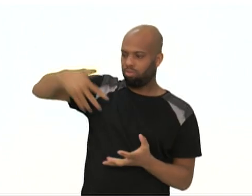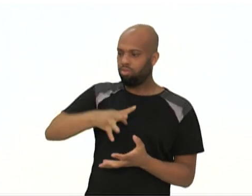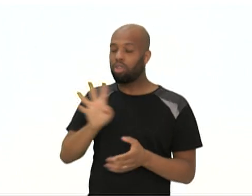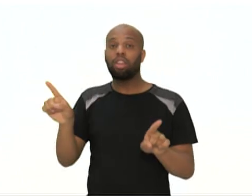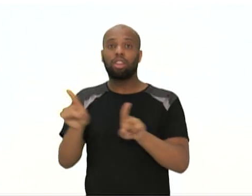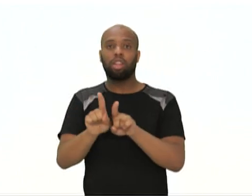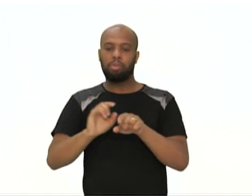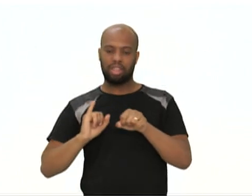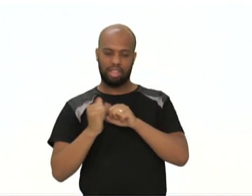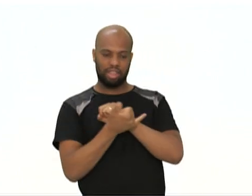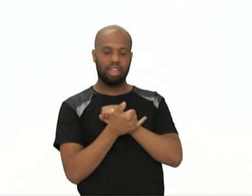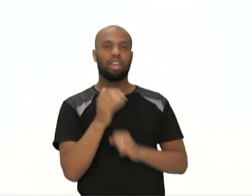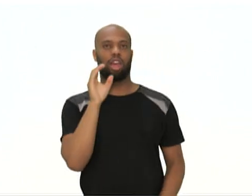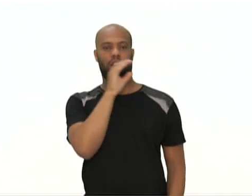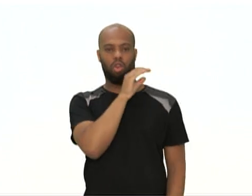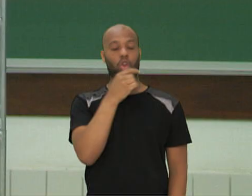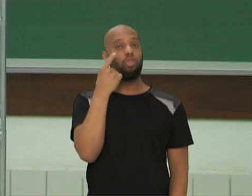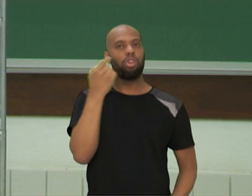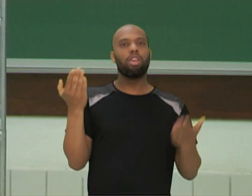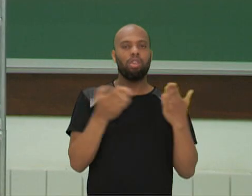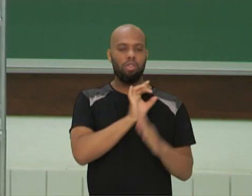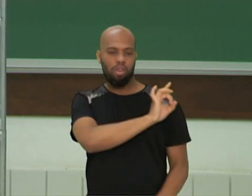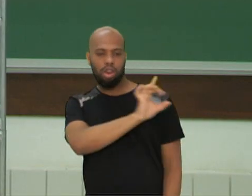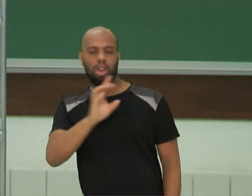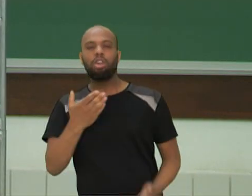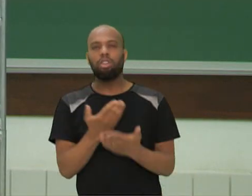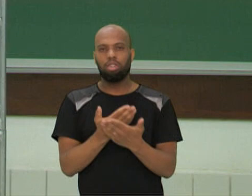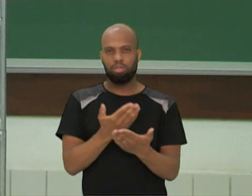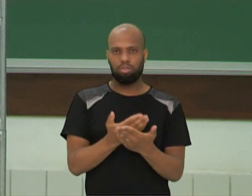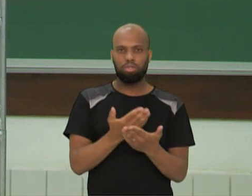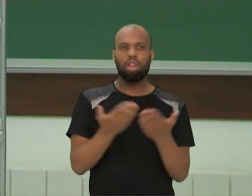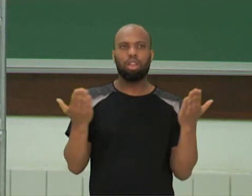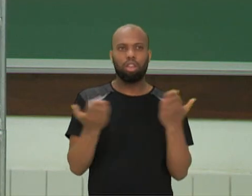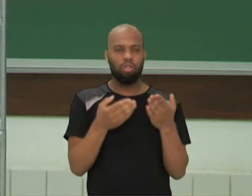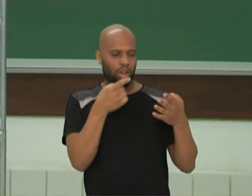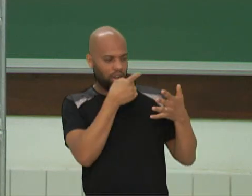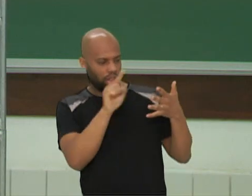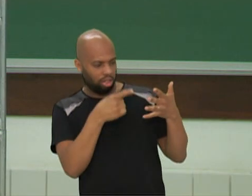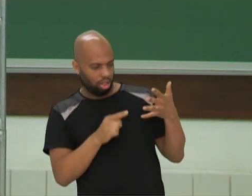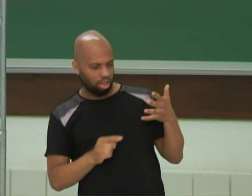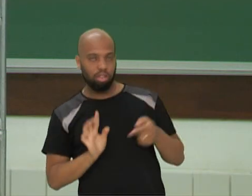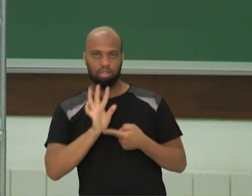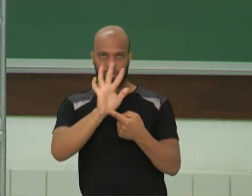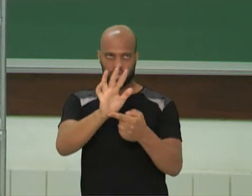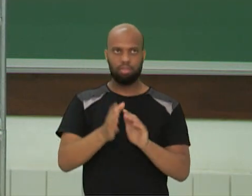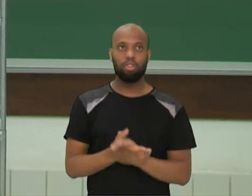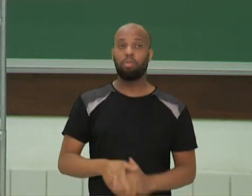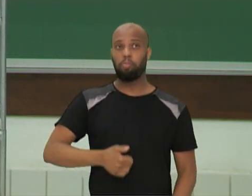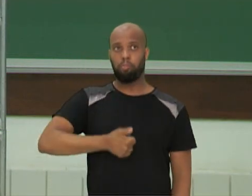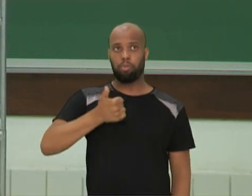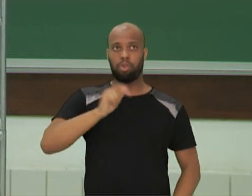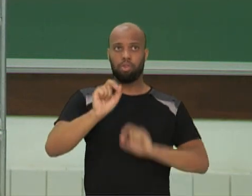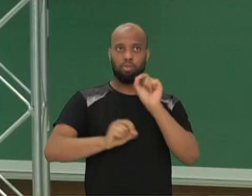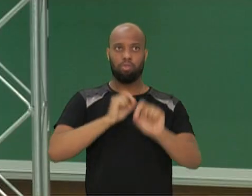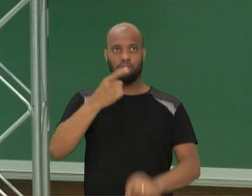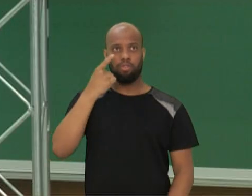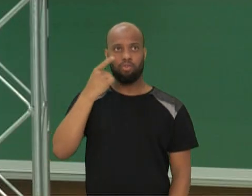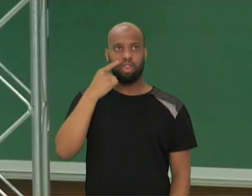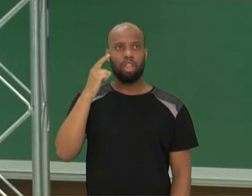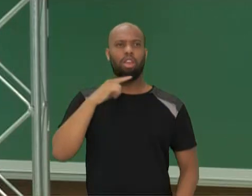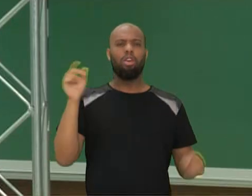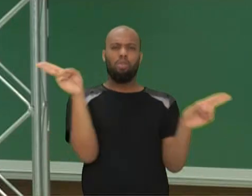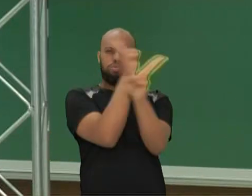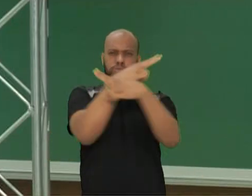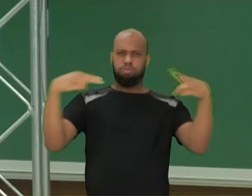de calor. Nós vamos conhecer um pouco mais cada um desses fenômenos climáticos apresentados a você. E o primeiro deles, ó, já está